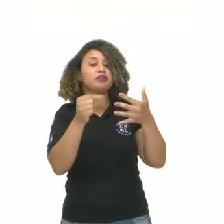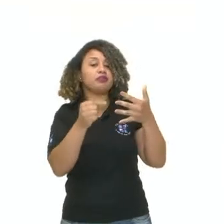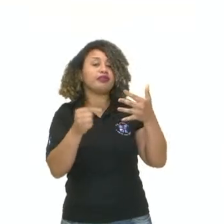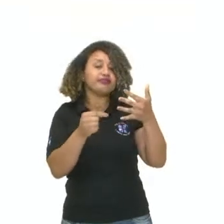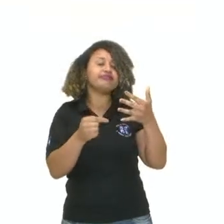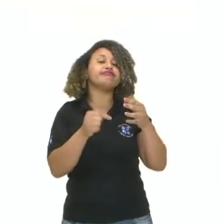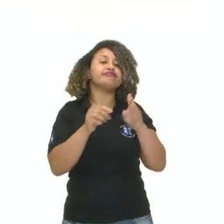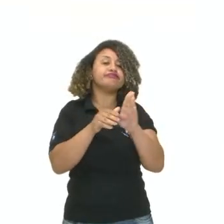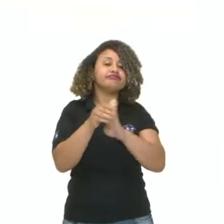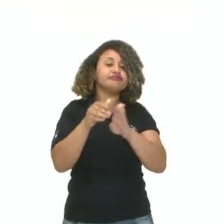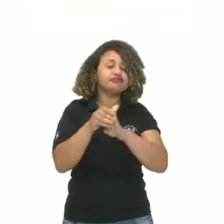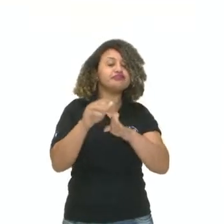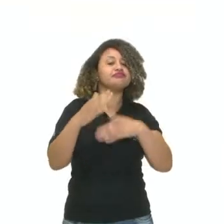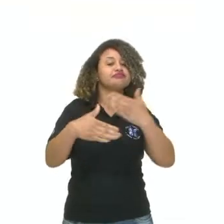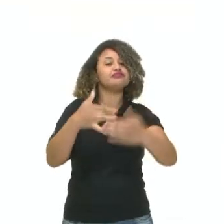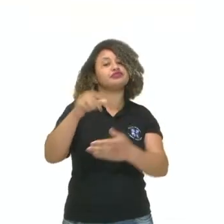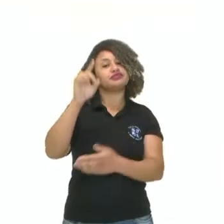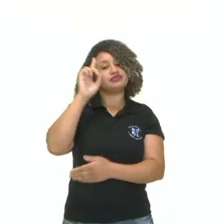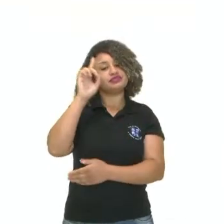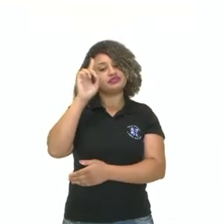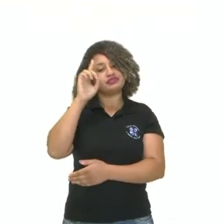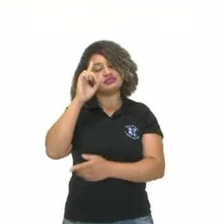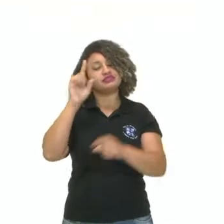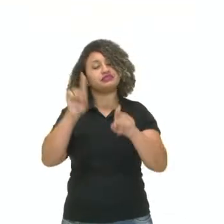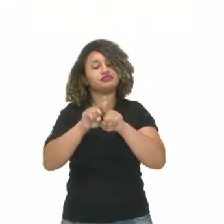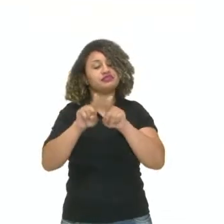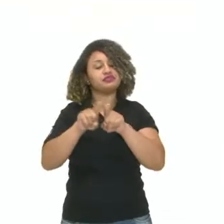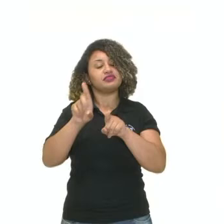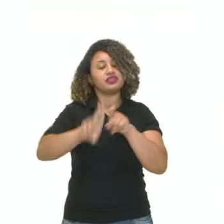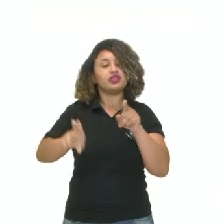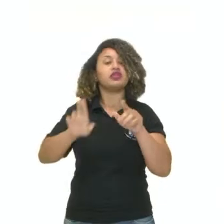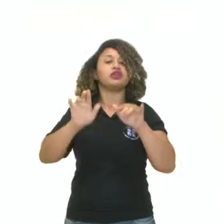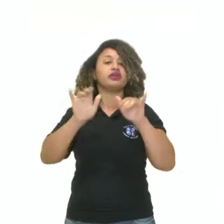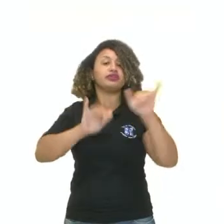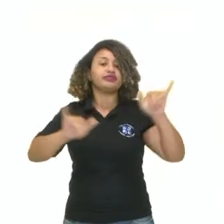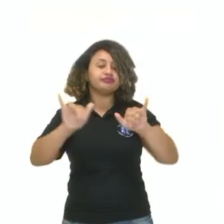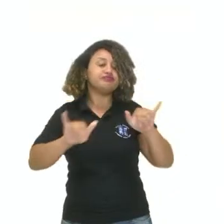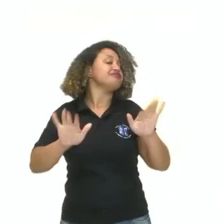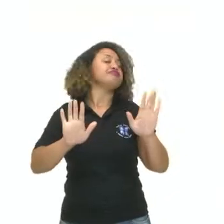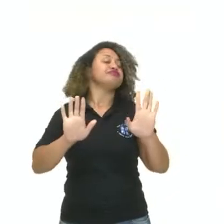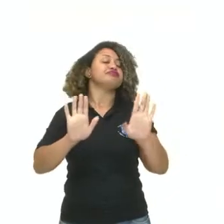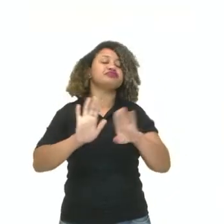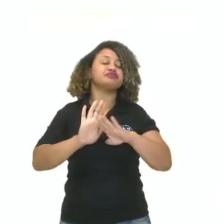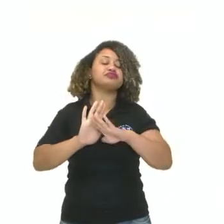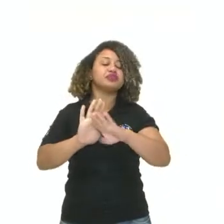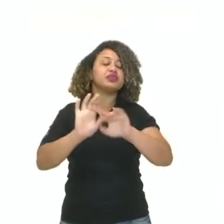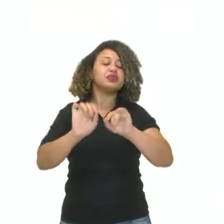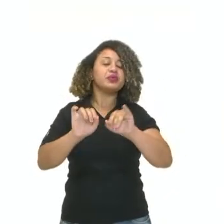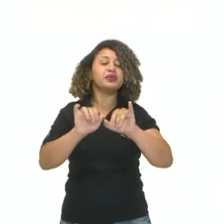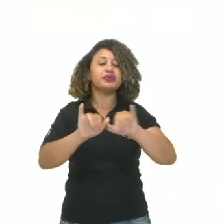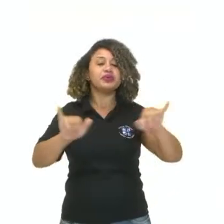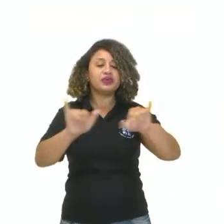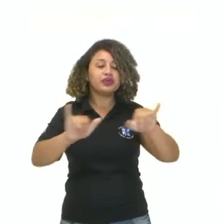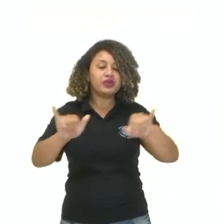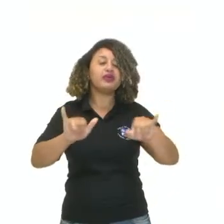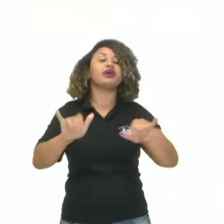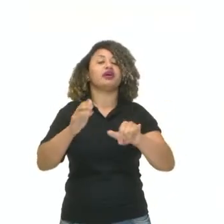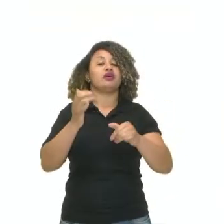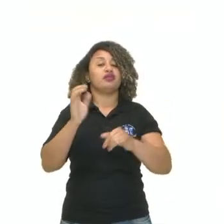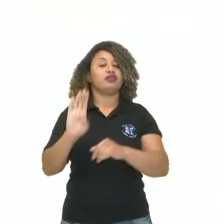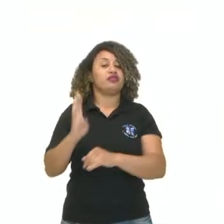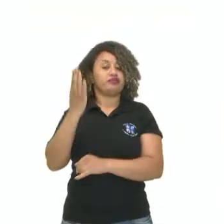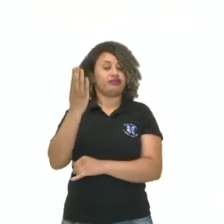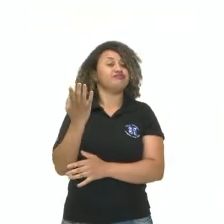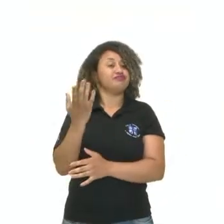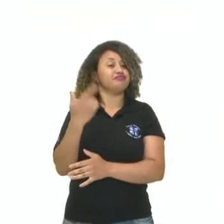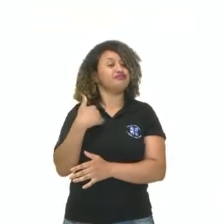seu dia a dia e ao consumo de notícias. Não contribua para a disseminação de notícias falsas. Tenha